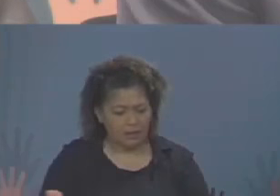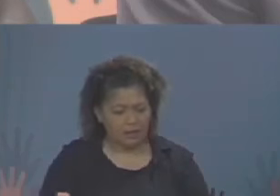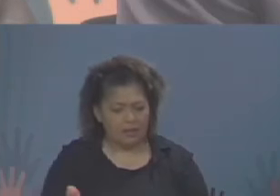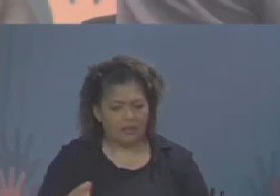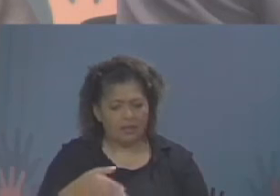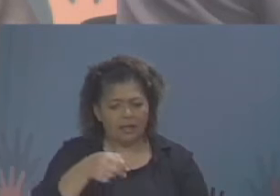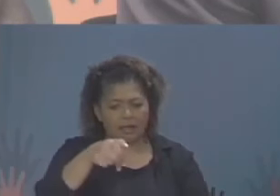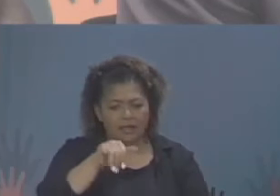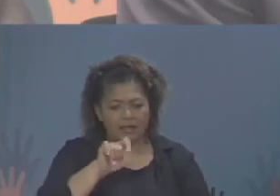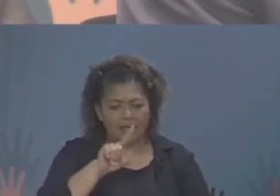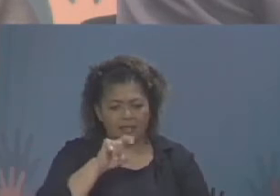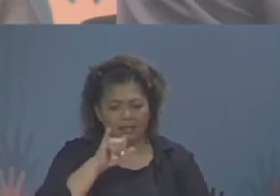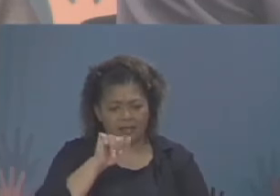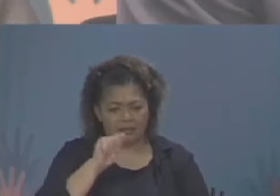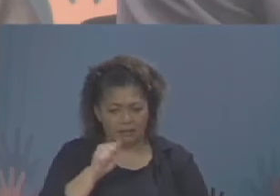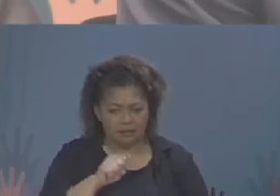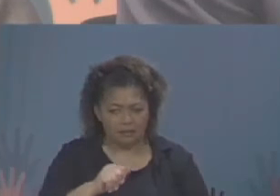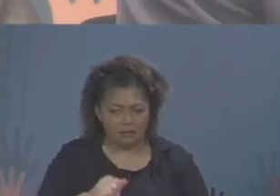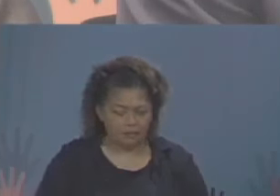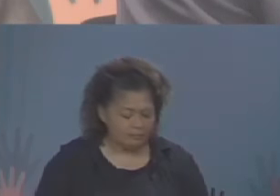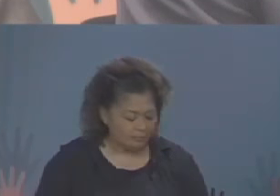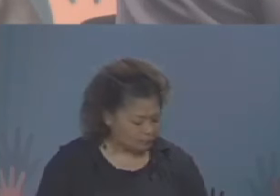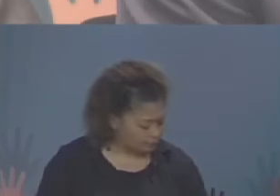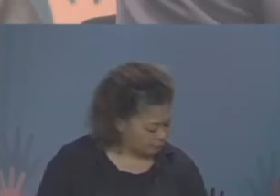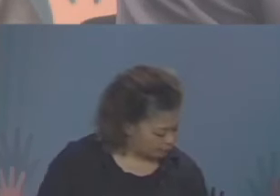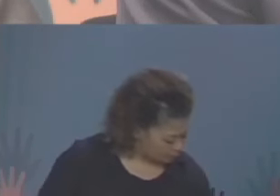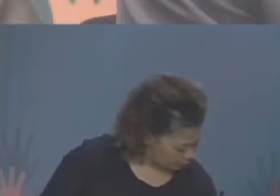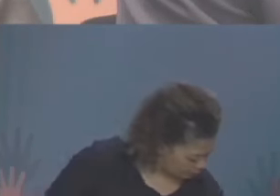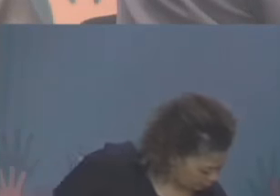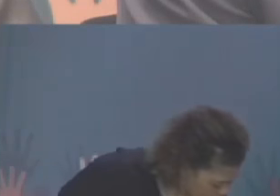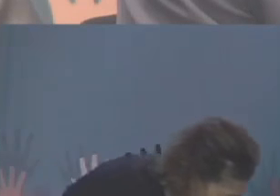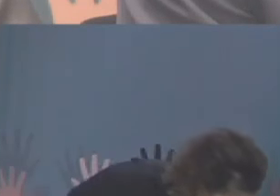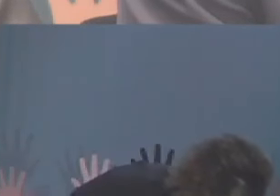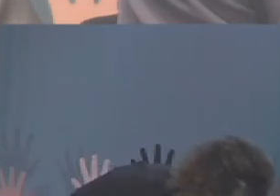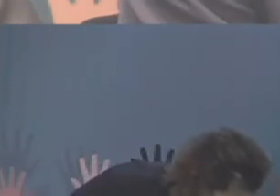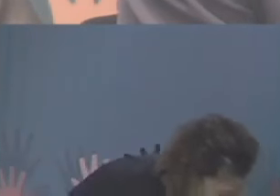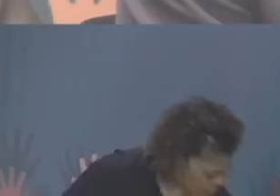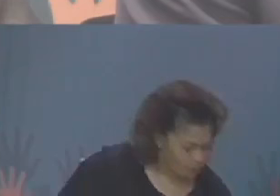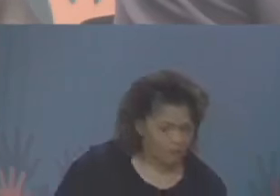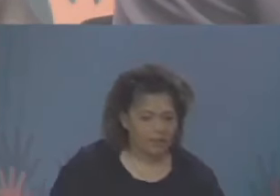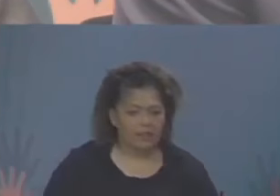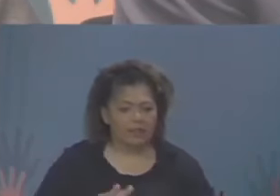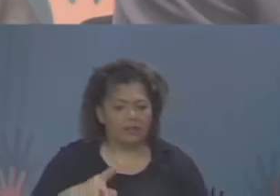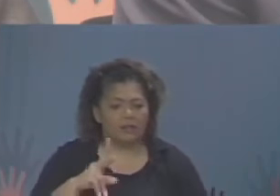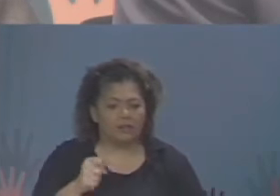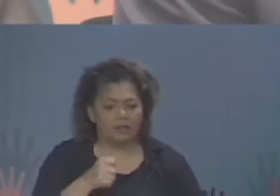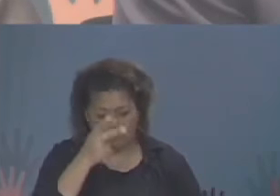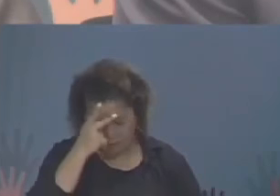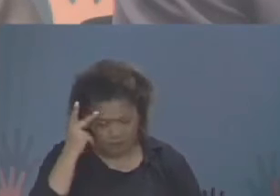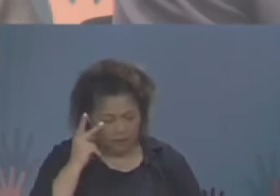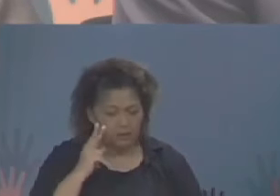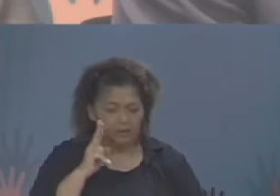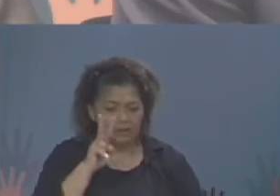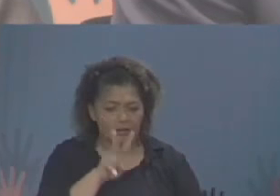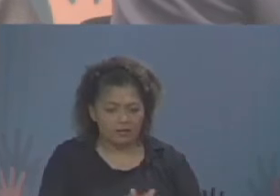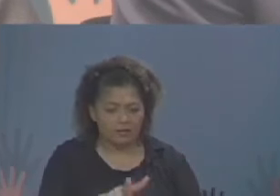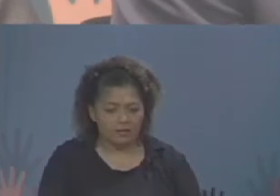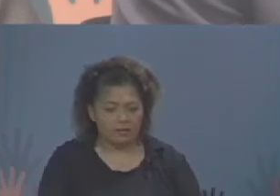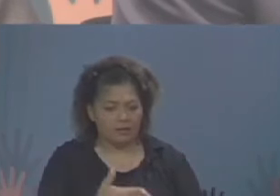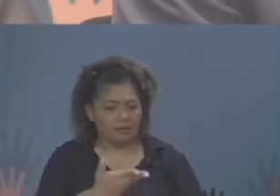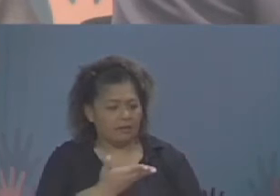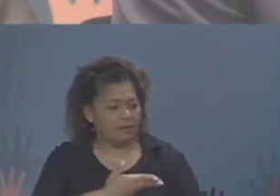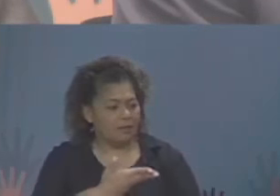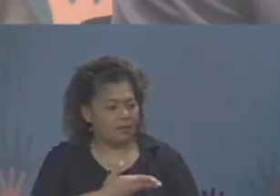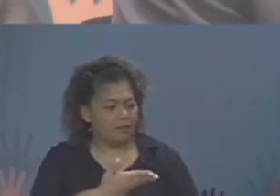Rocha, que está aqui à minha frente. E quero também, neste momento, cumprimentar a todas as pessoas que estão nos assistindo na figura da minha